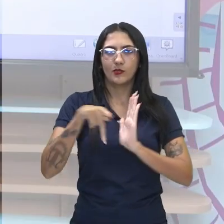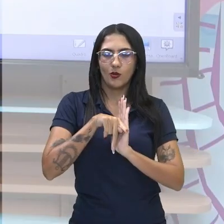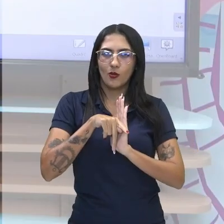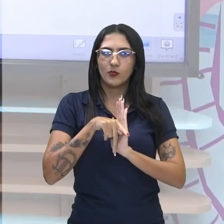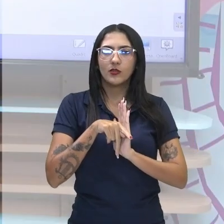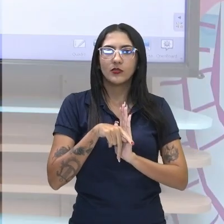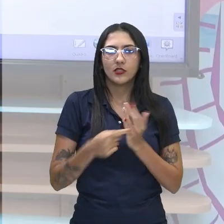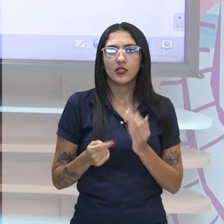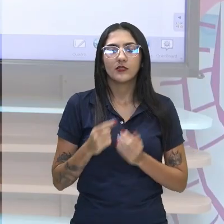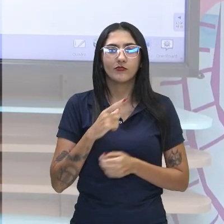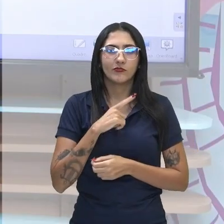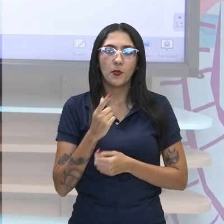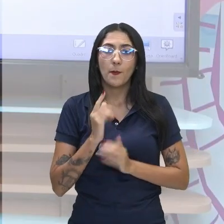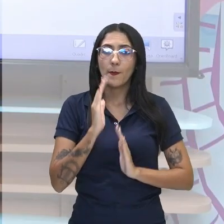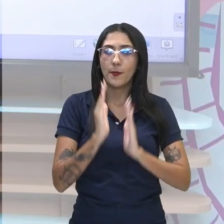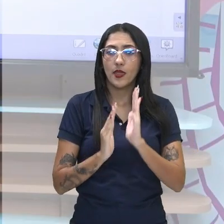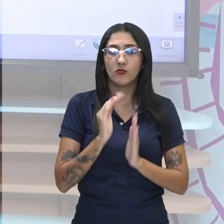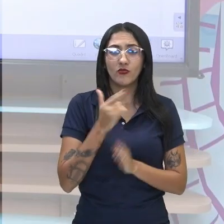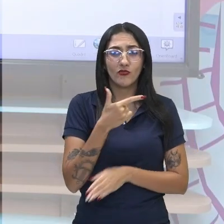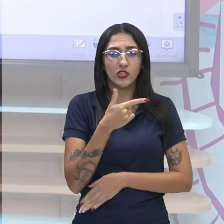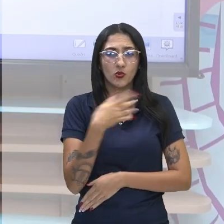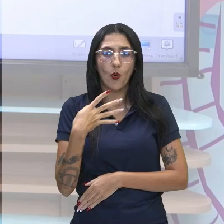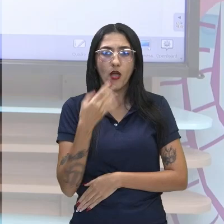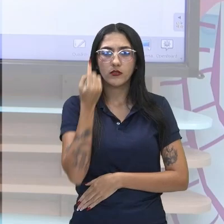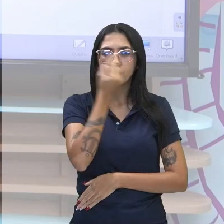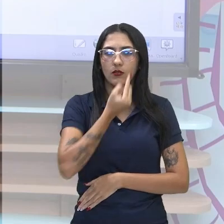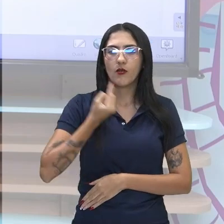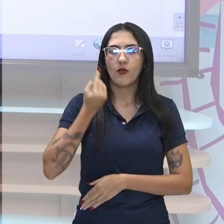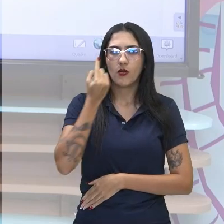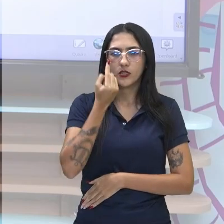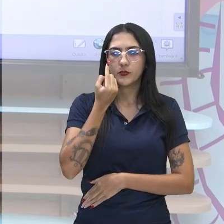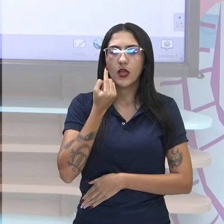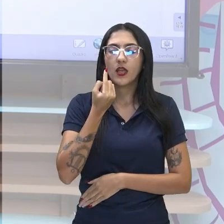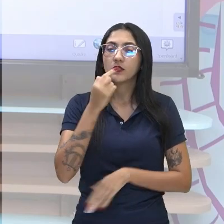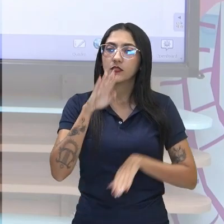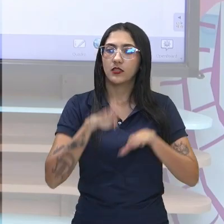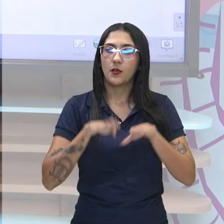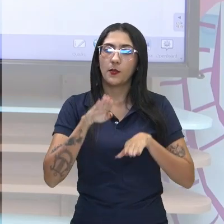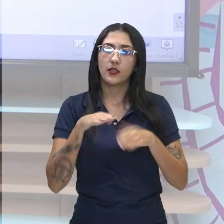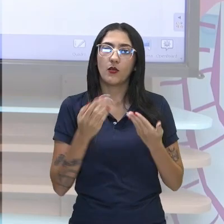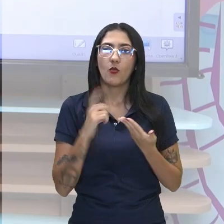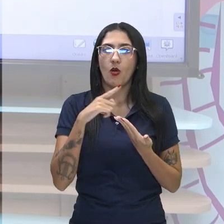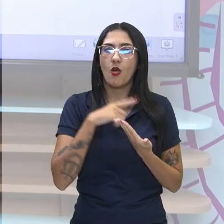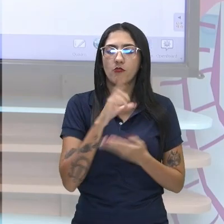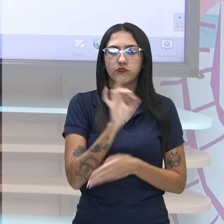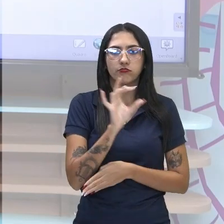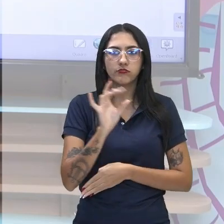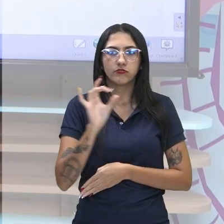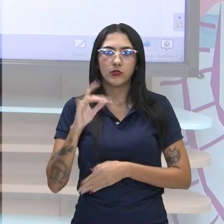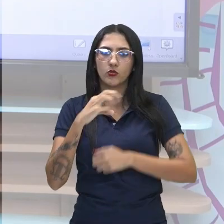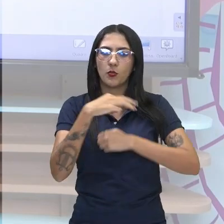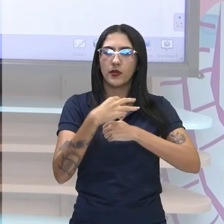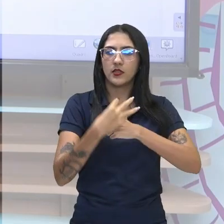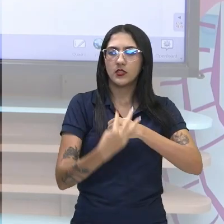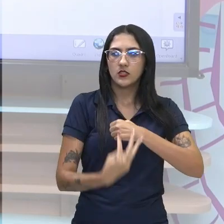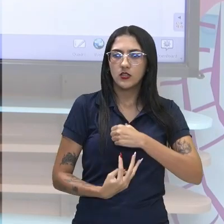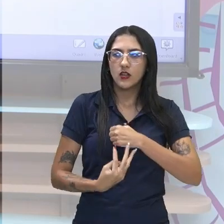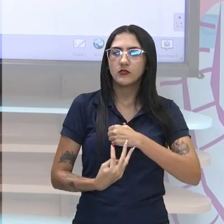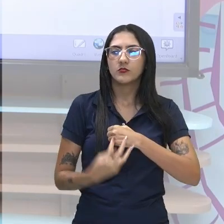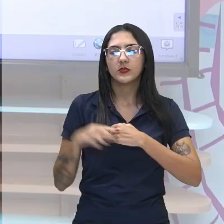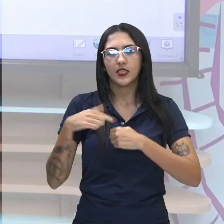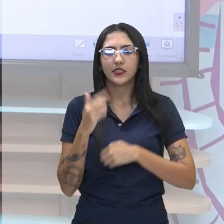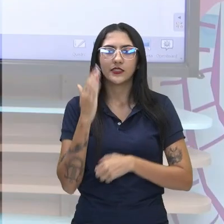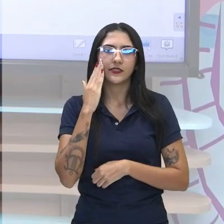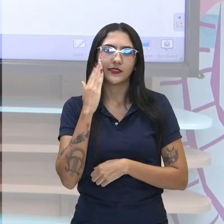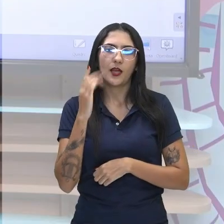em 24 horas por dia, de acordo com a mudança de cada um dos meridianos, que vão ali